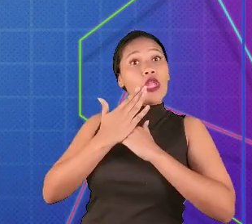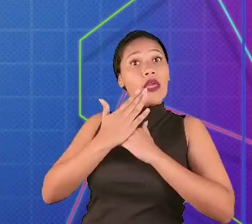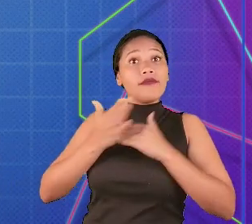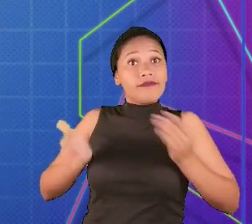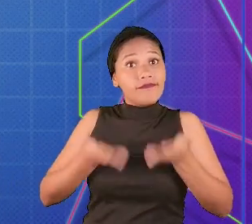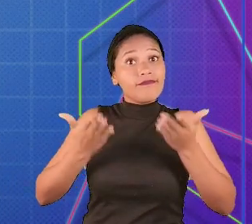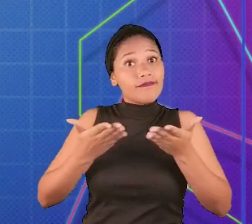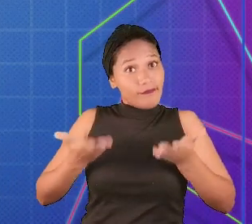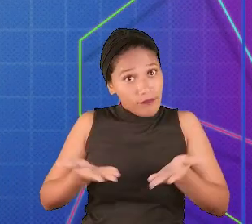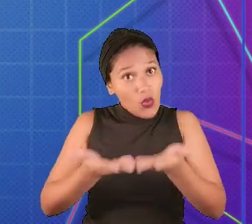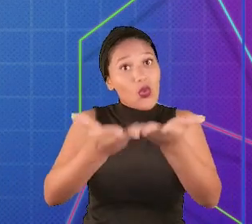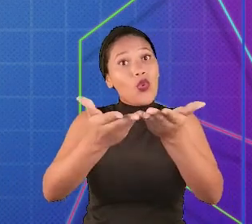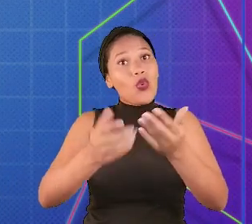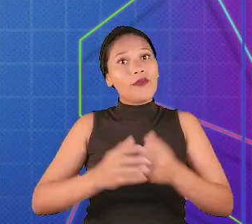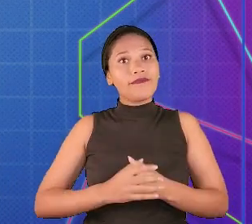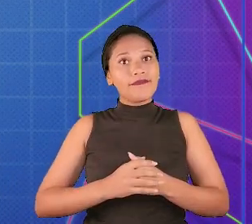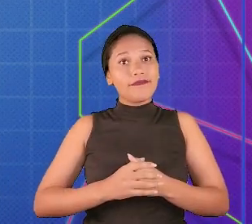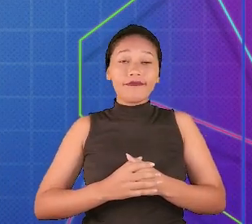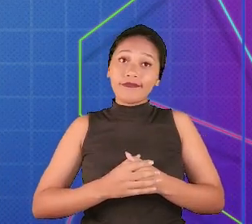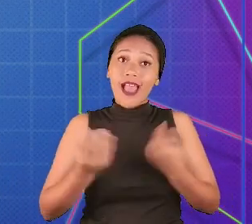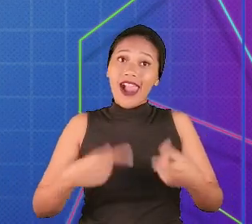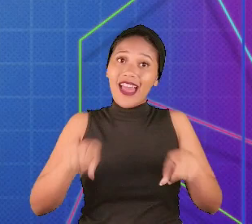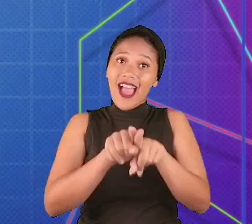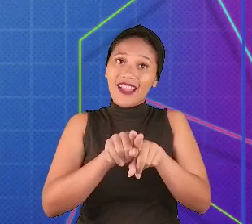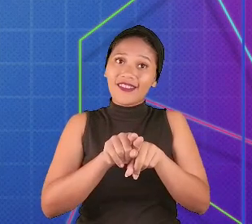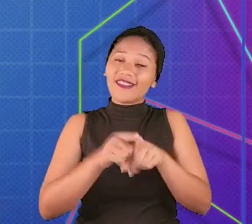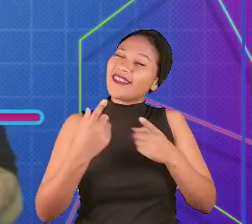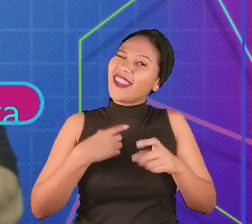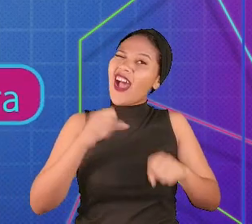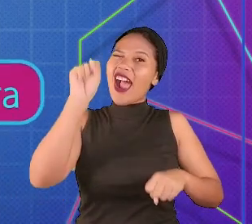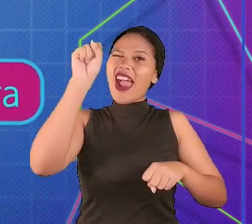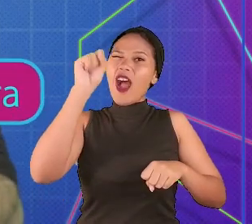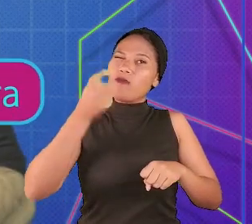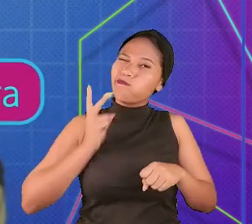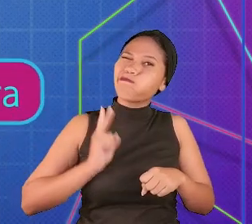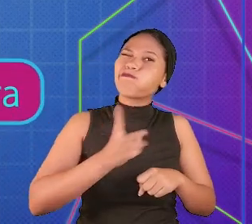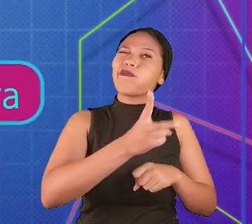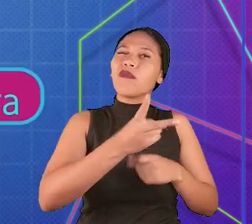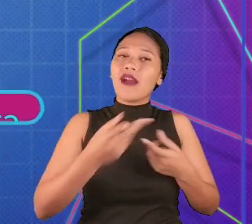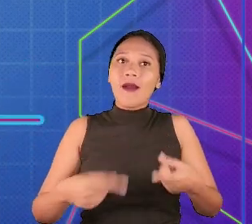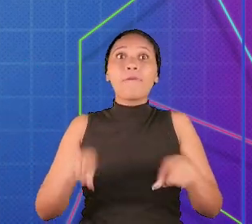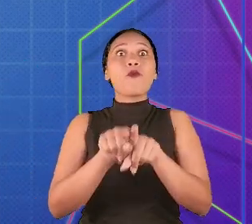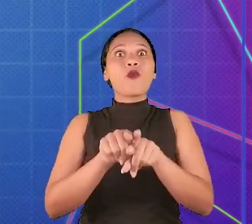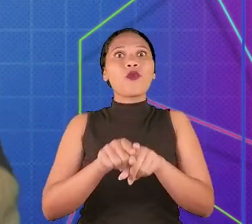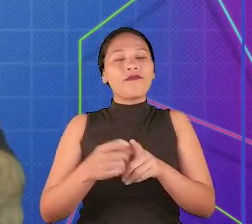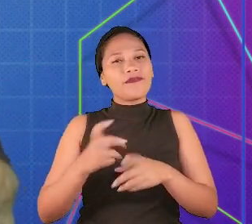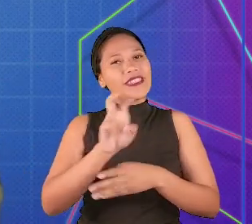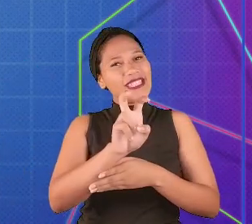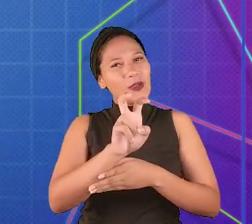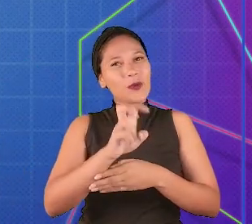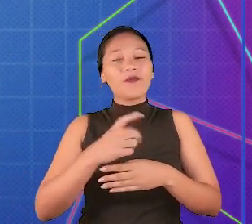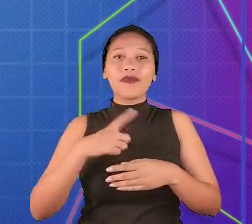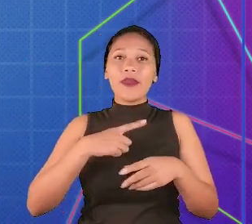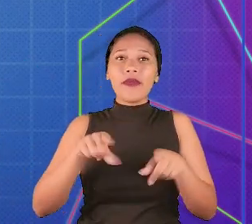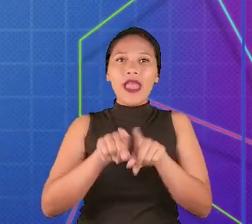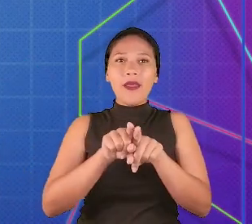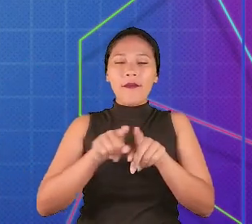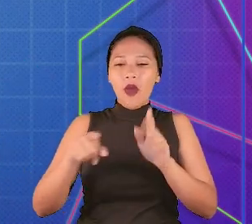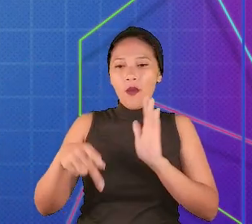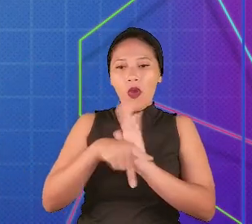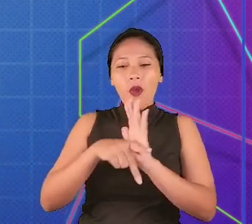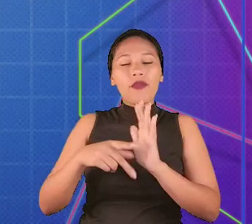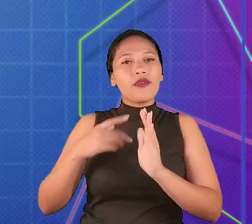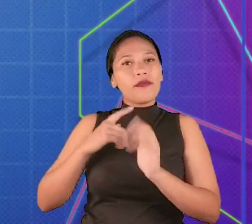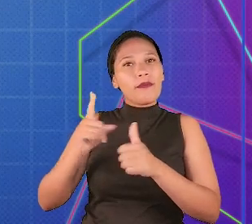e incentivá-lo a seguir na aventura, seu aliado. O herói então segue nessa aventura. Passo 5. Travessia